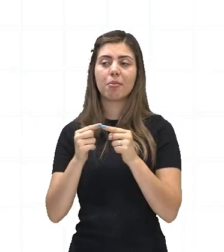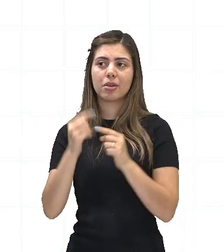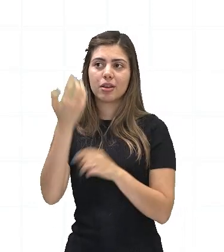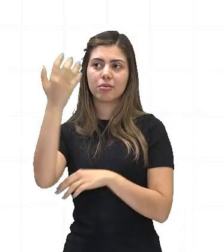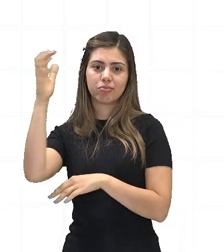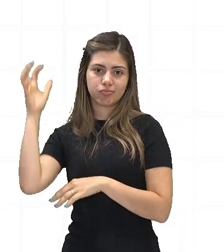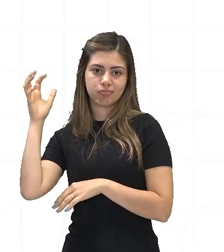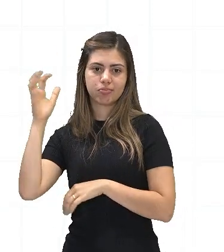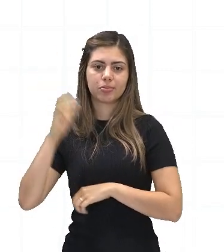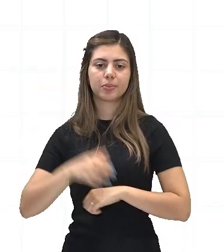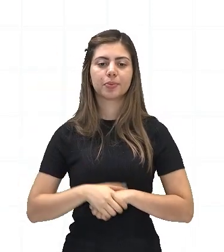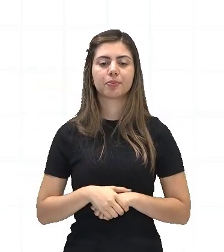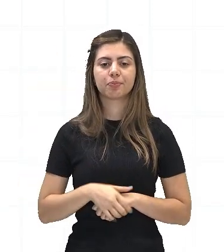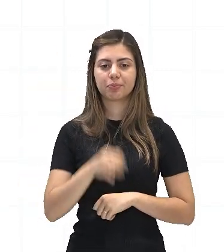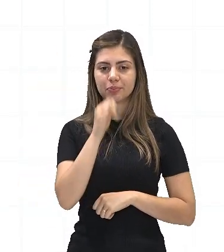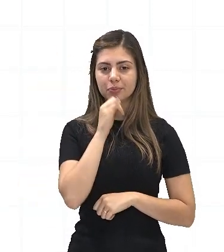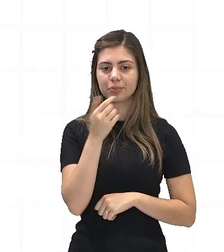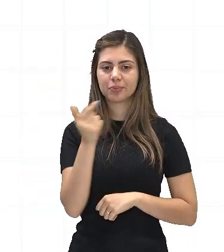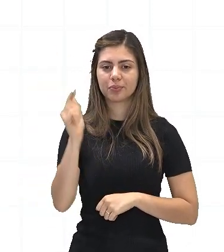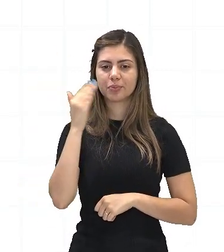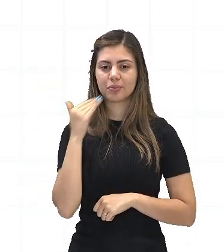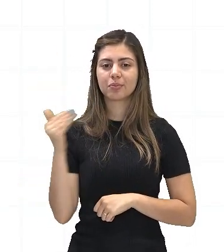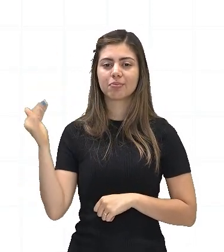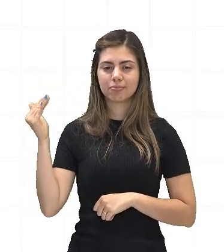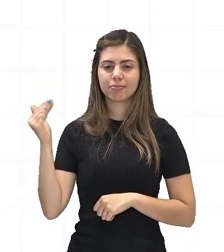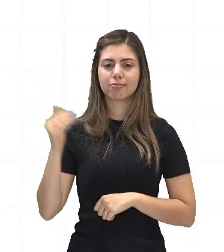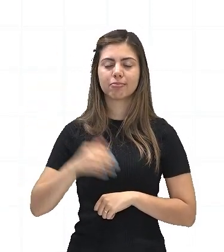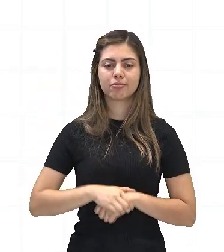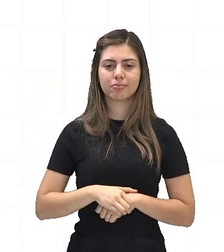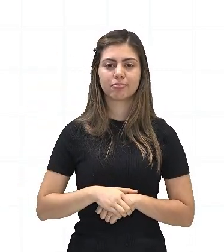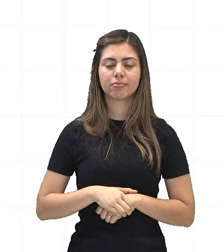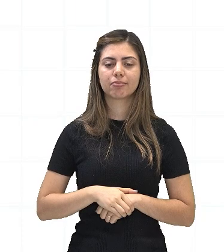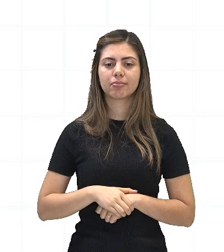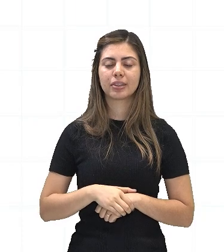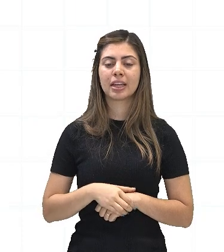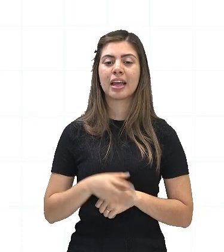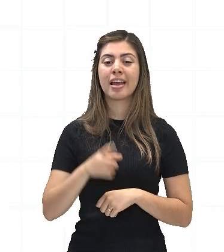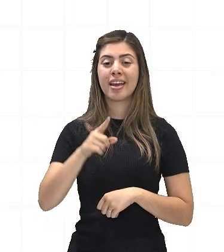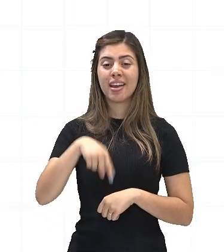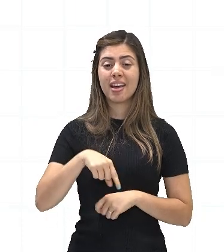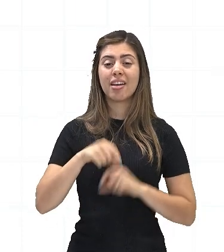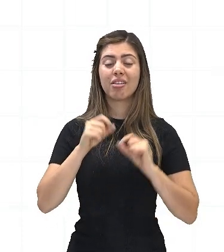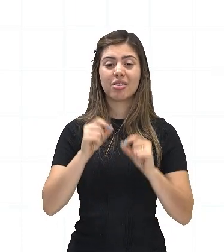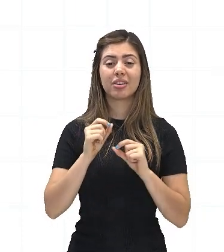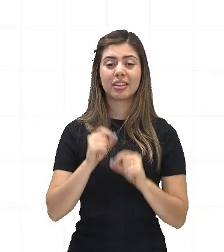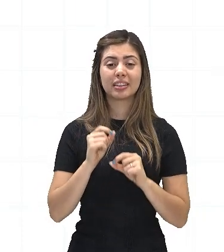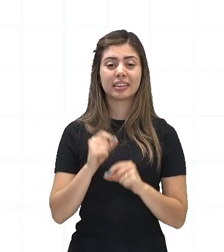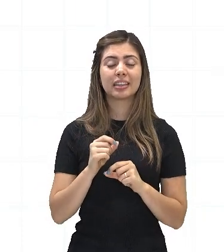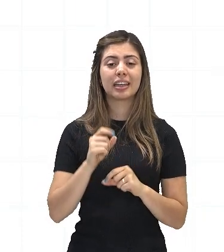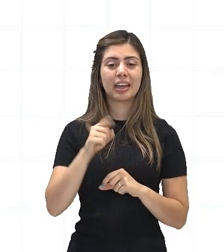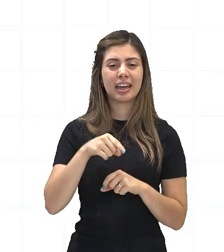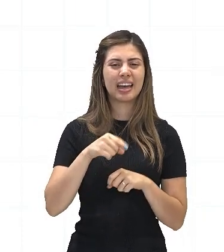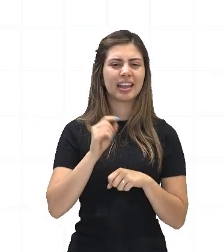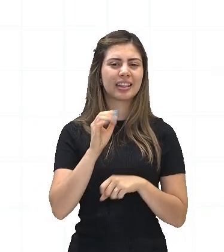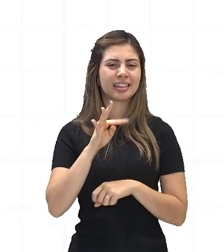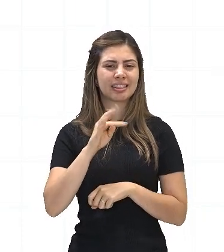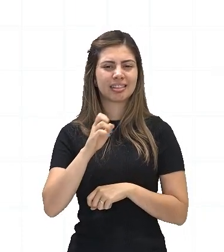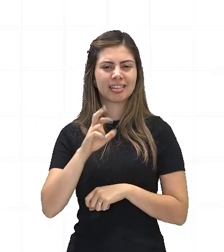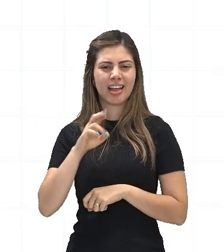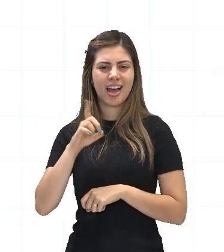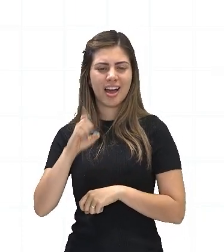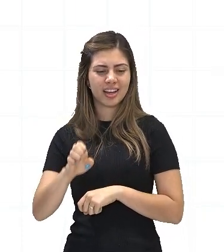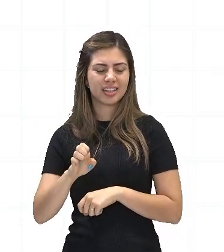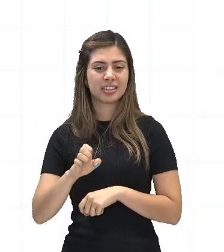impessoal. Próximo exemplo. Era bastante tarde. né? O que era? E aí o verbo